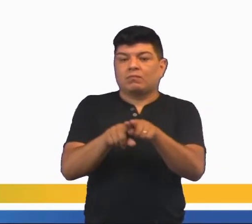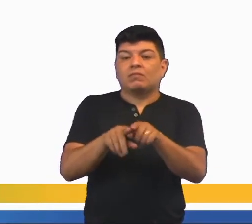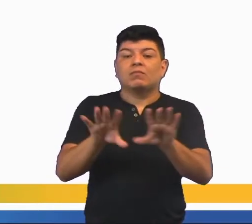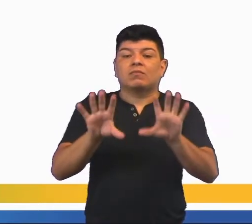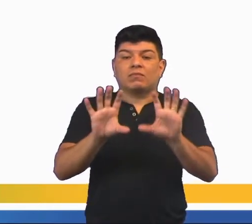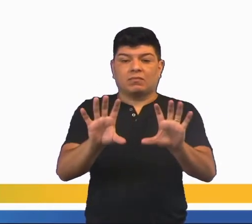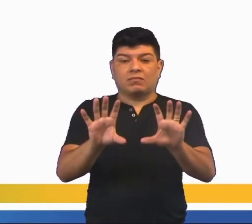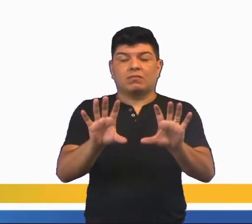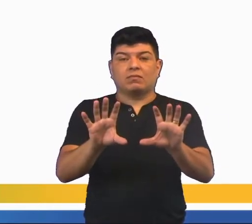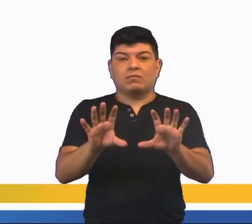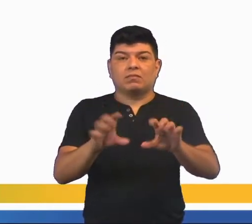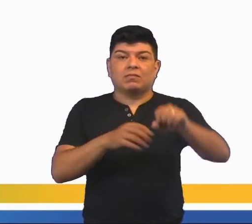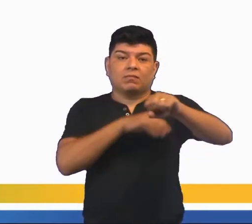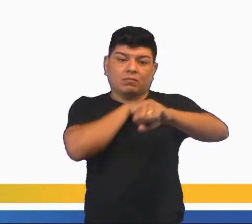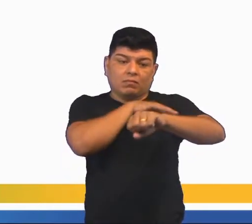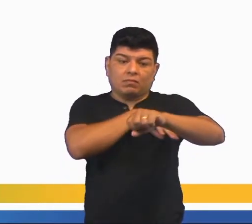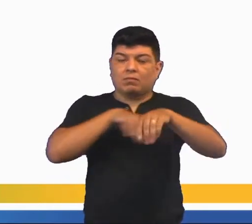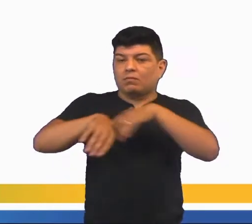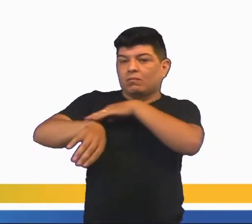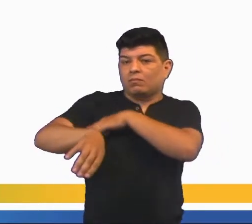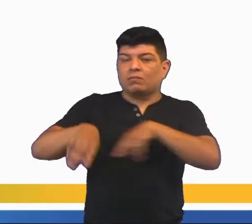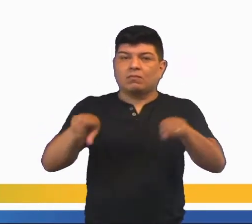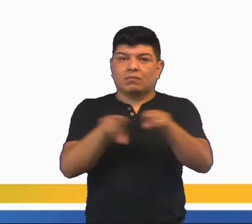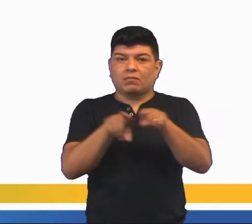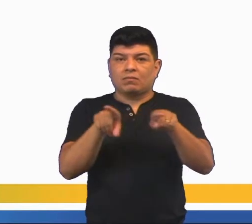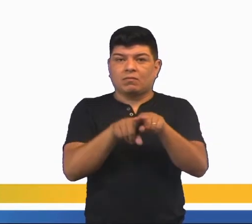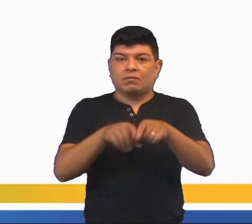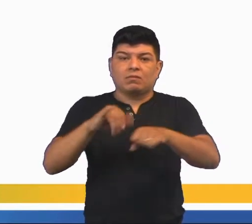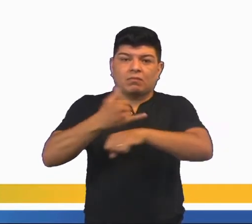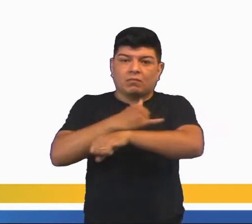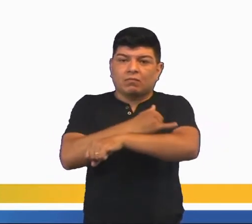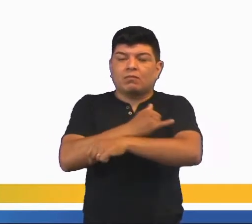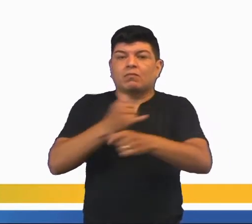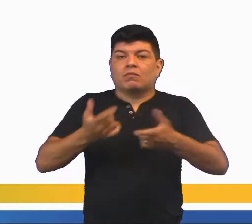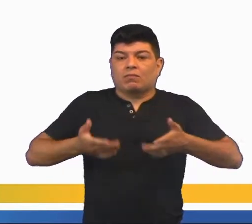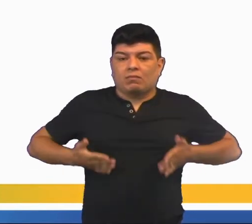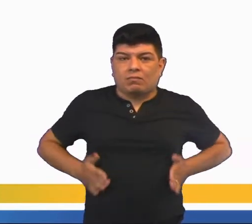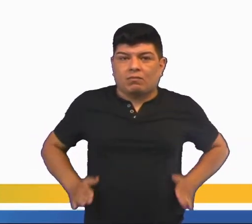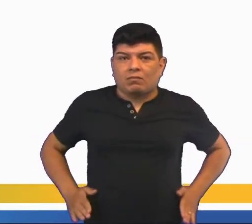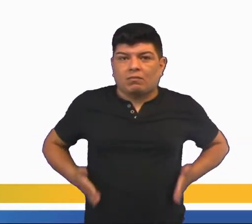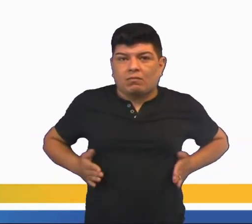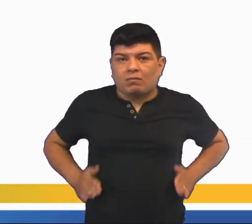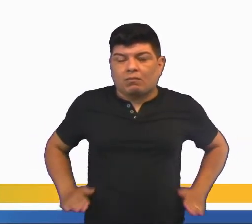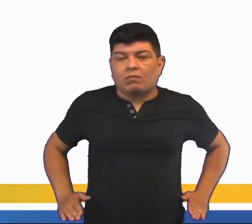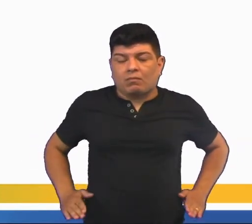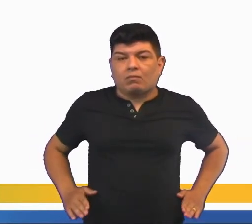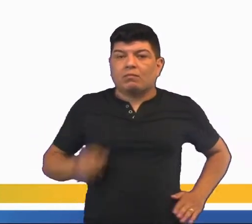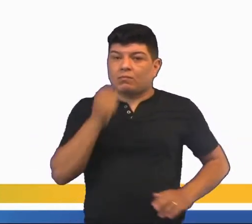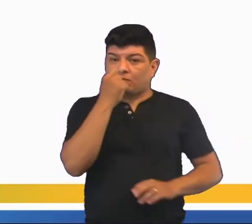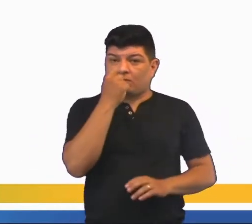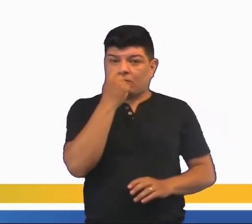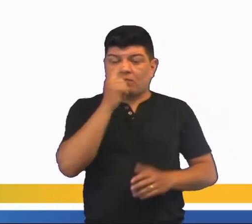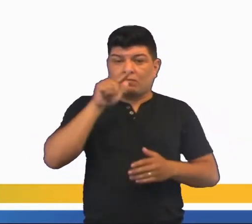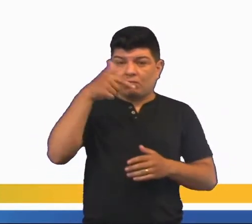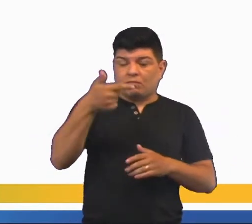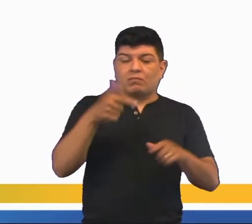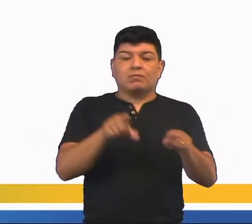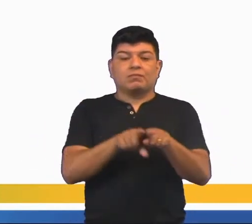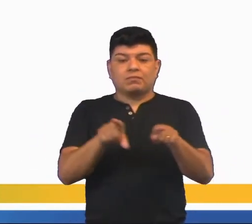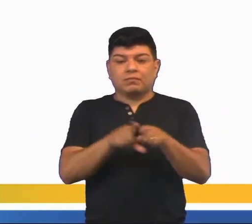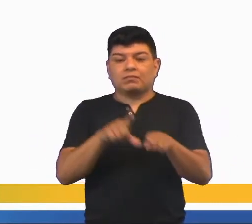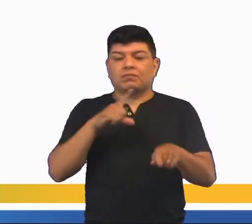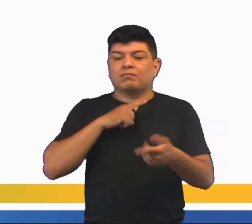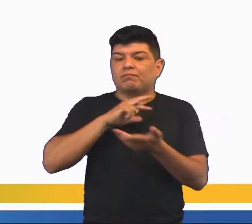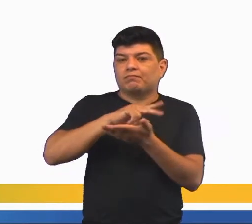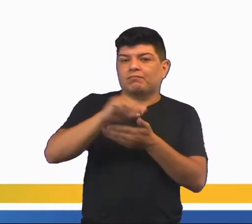e, assim como os axilares, aumento de gorduras na região do quadril e mamas, entre outras, né?